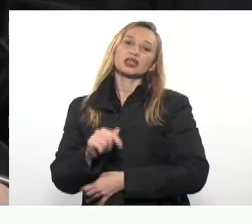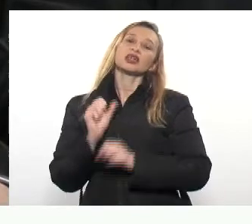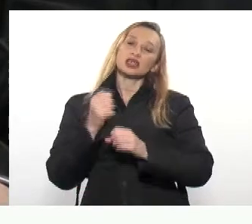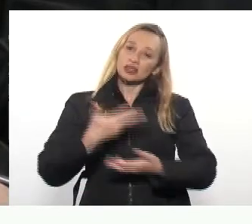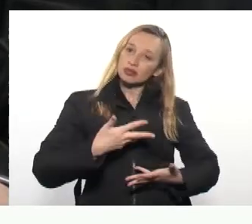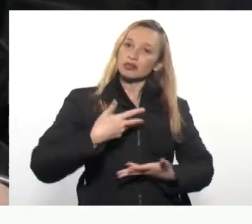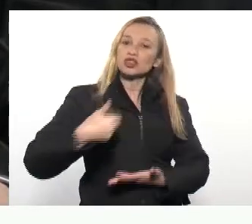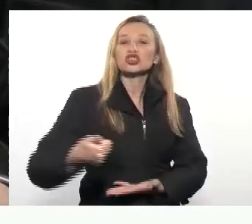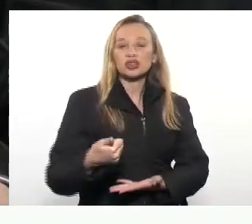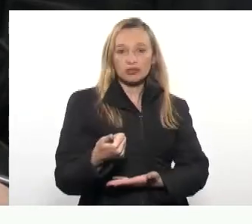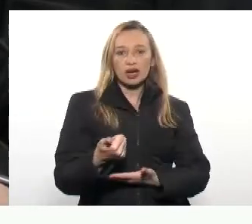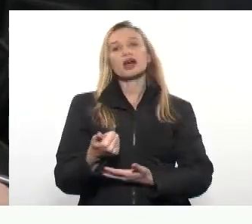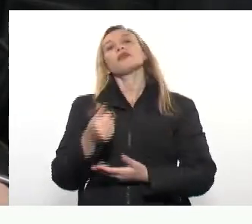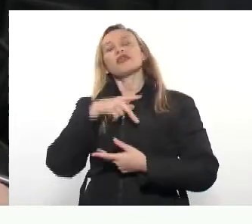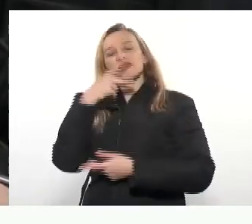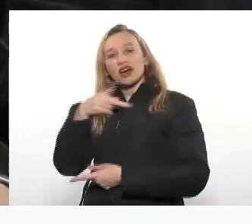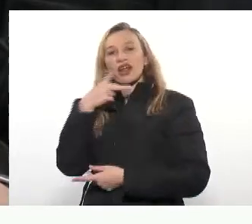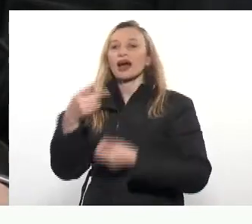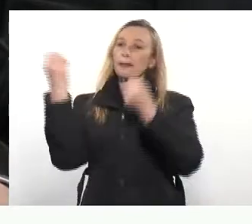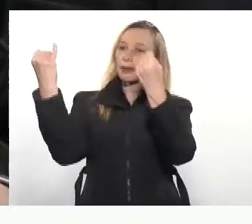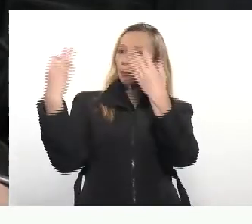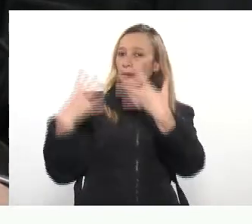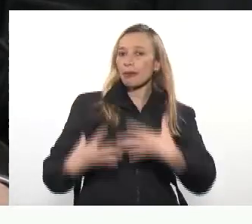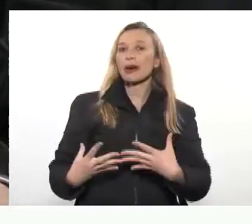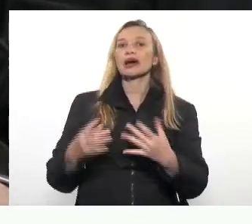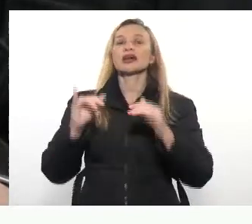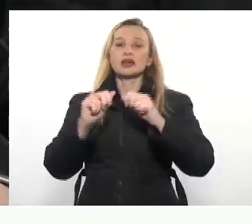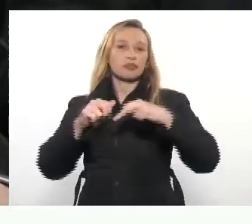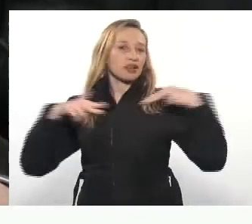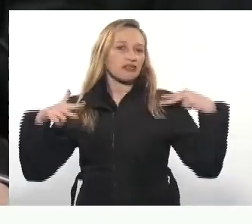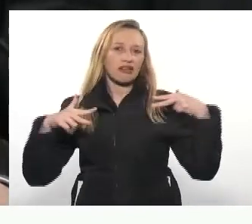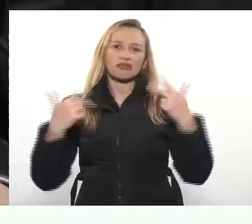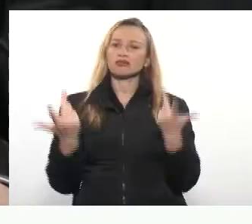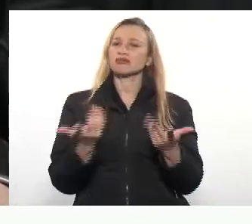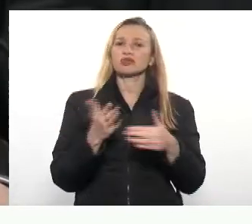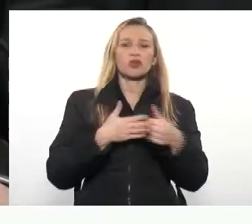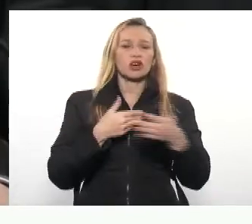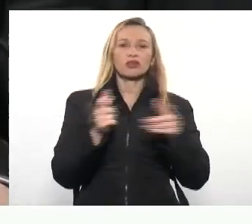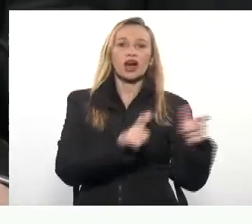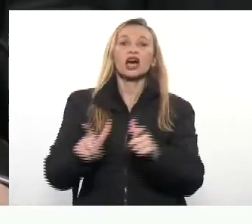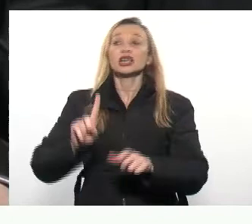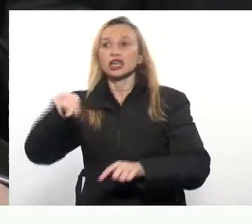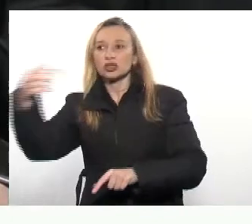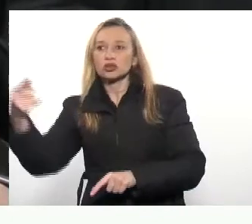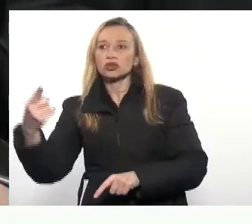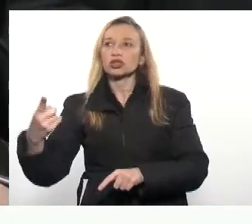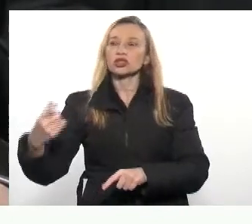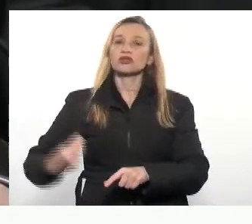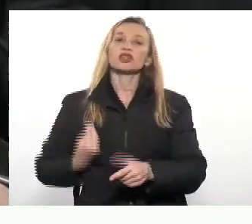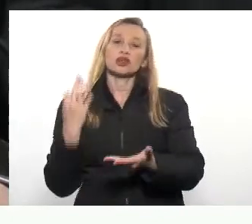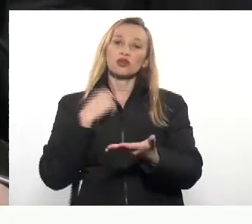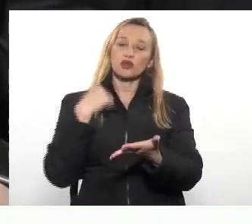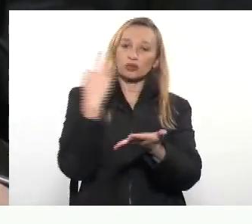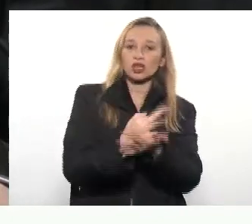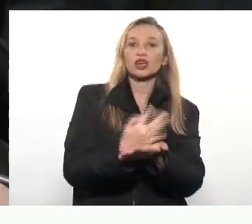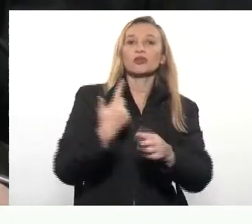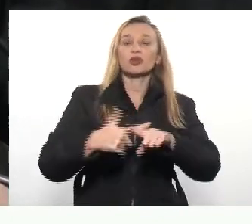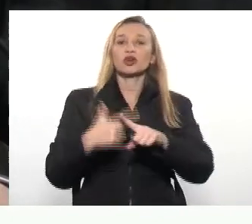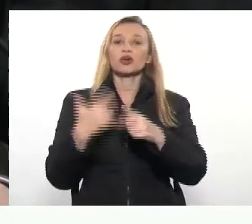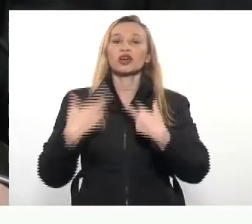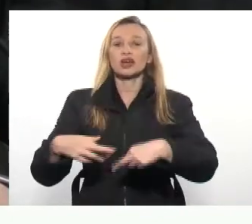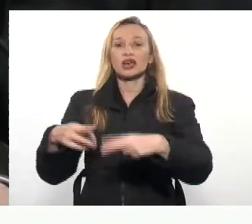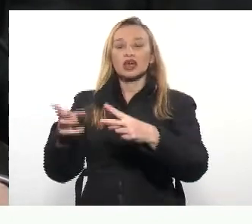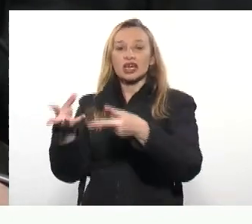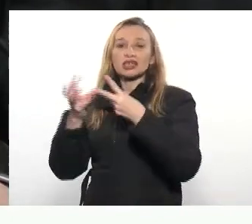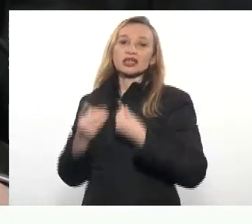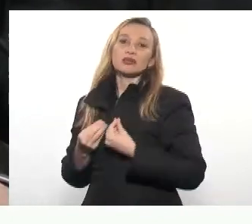for chamado para esclarecer, ou em CPI, ou no plenário. E a única vez que eu não vim, porque eu estava recebendo o prêmio de Maiores e Melhores na revista Exame de